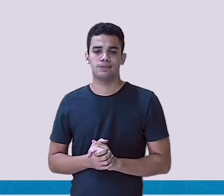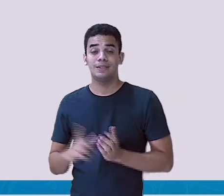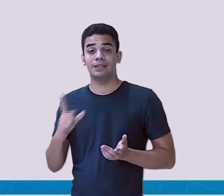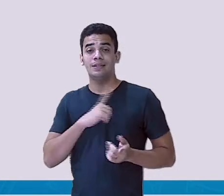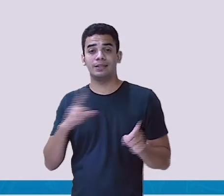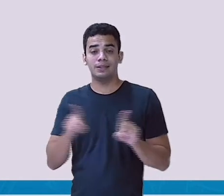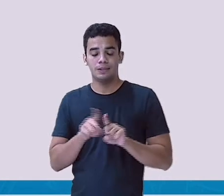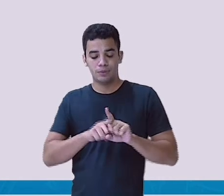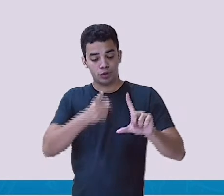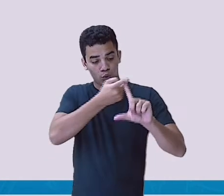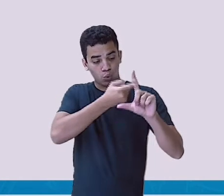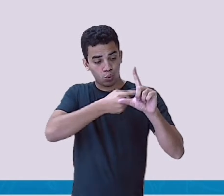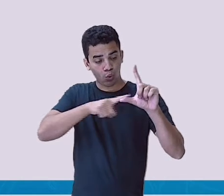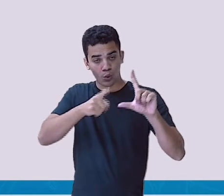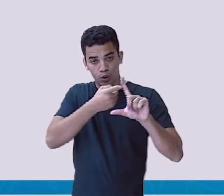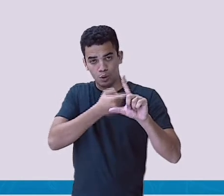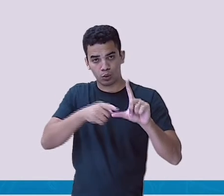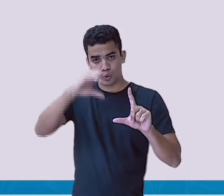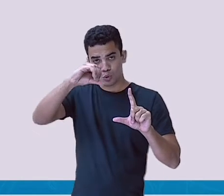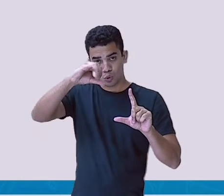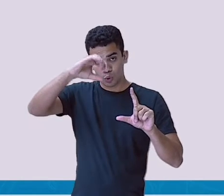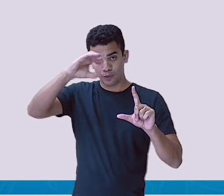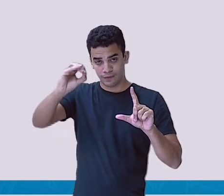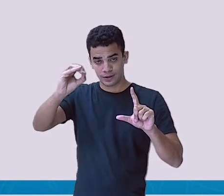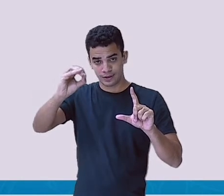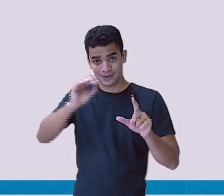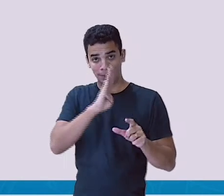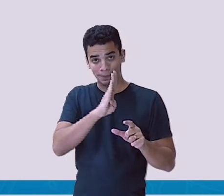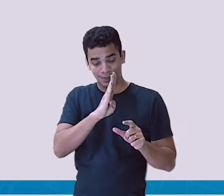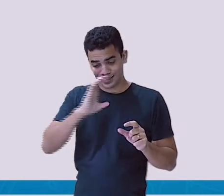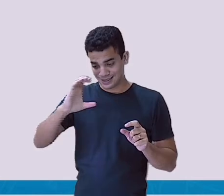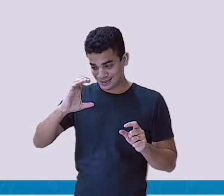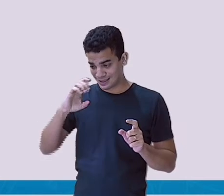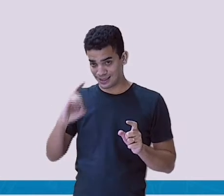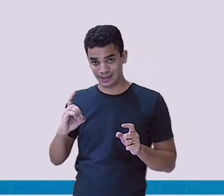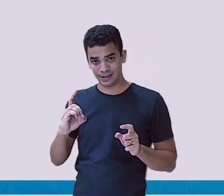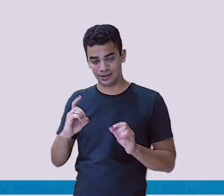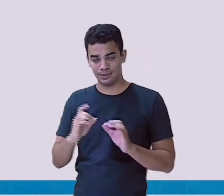90 graus, que é BCD,